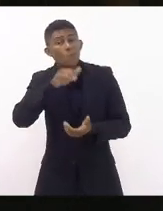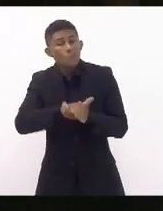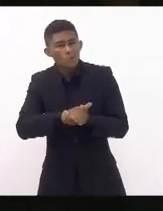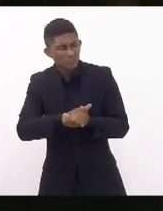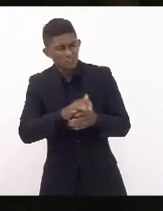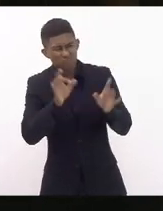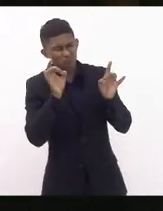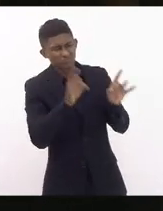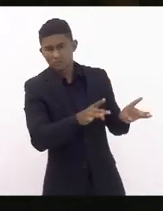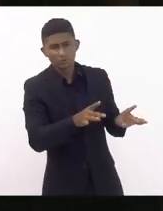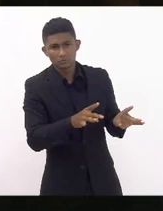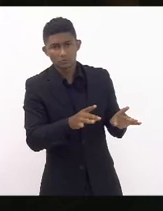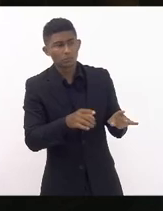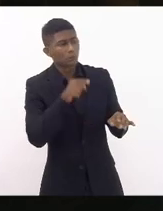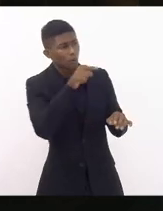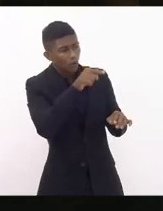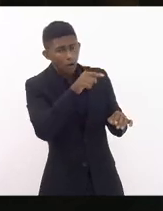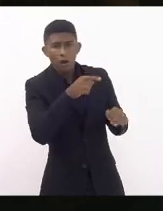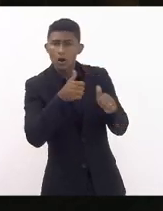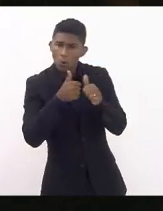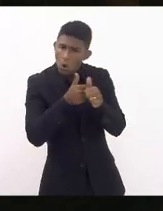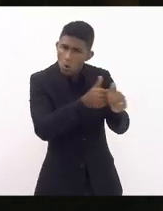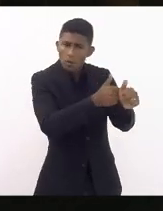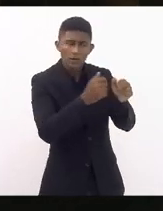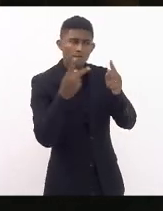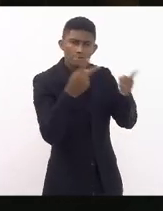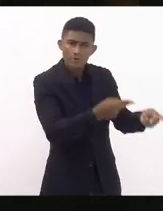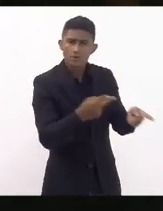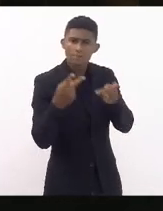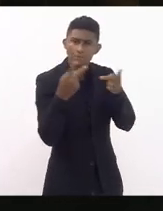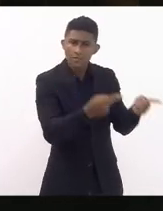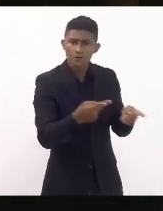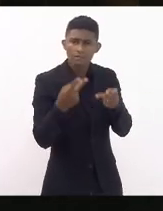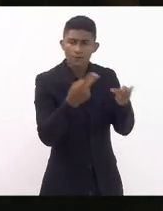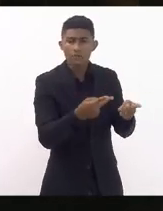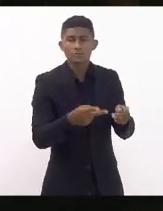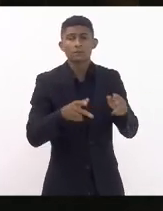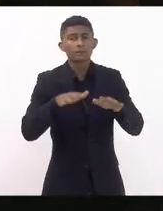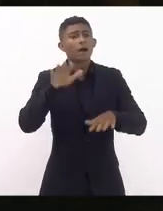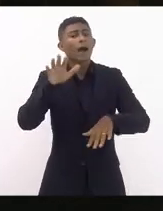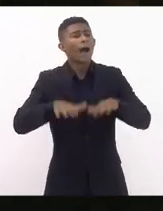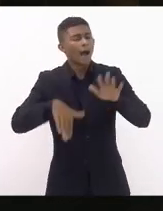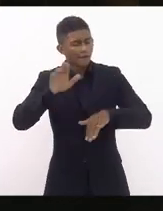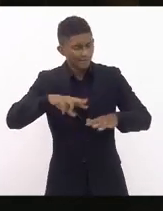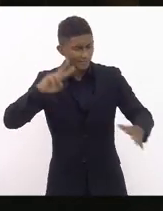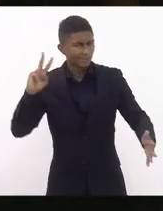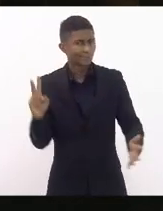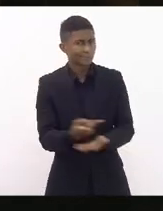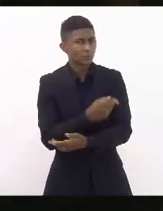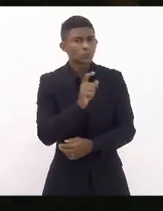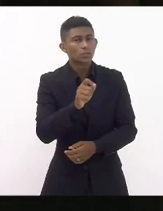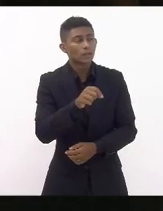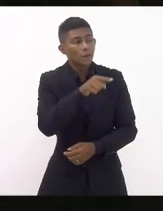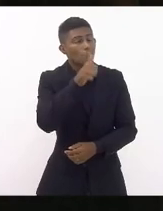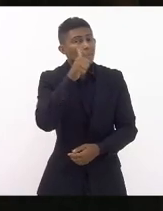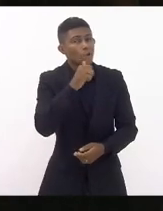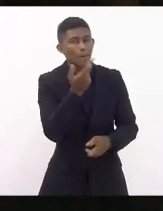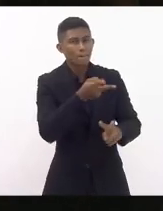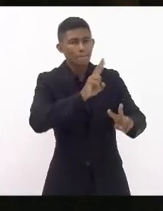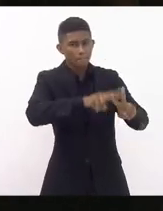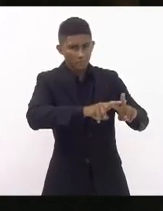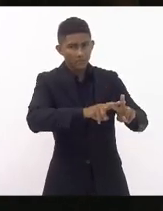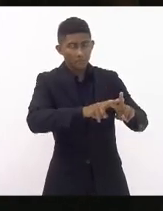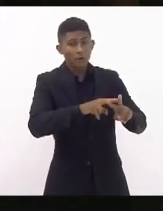visita, mas existe uma realidade oposta a essa, que são as mulheres que, ao serem presas, são abandonadas